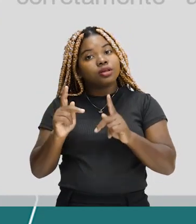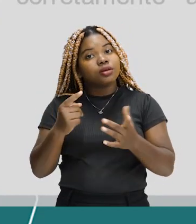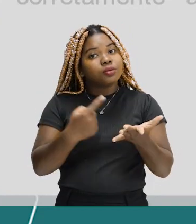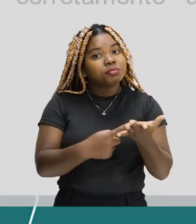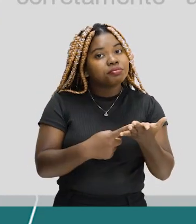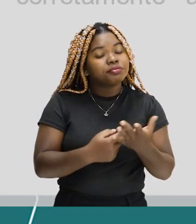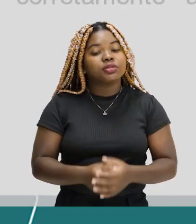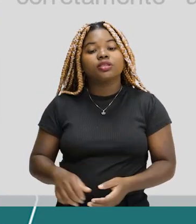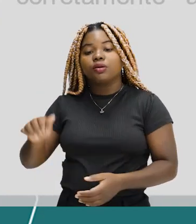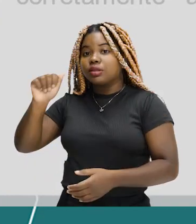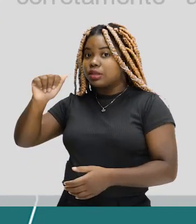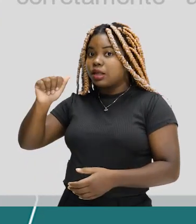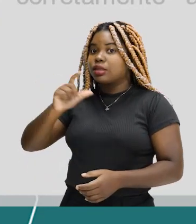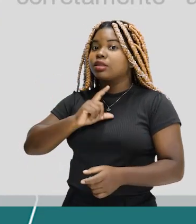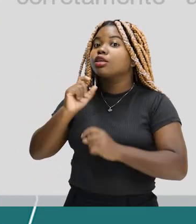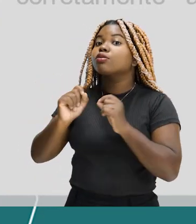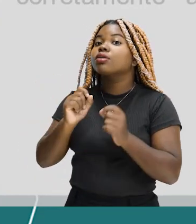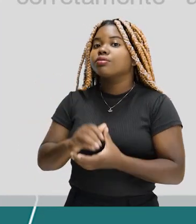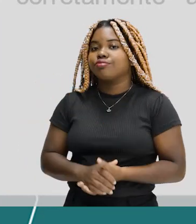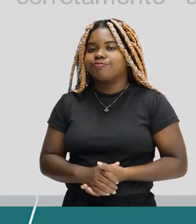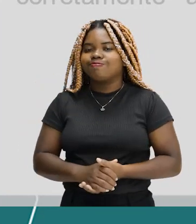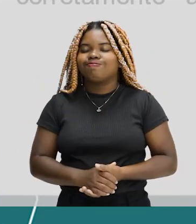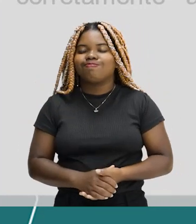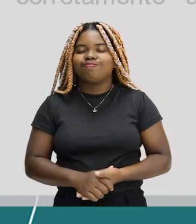o seguinte, lá na letra A, por exemplo,